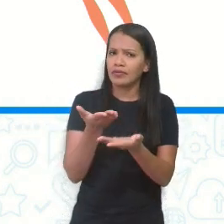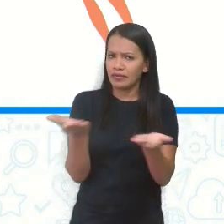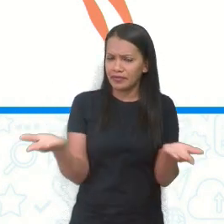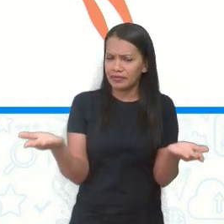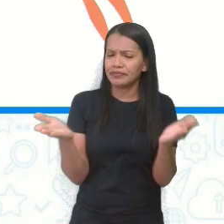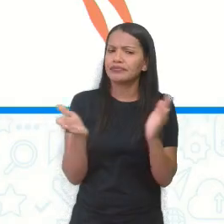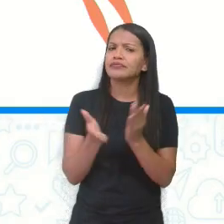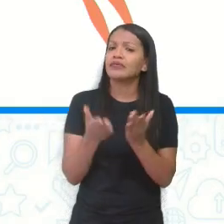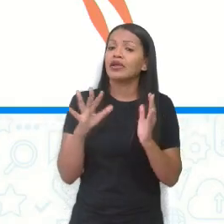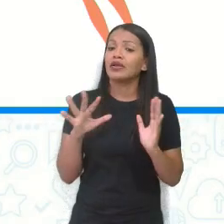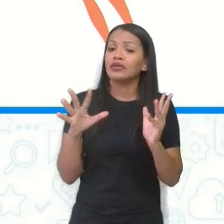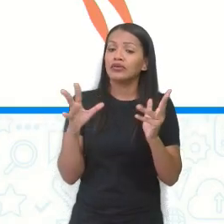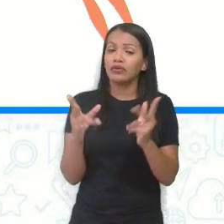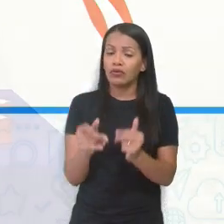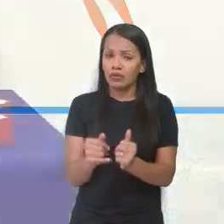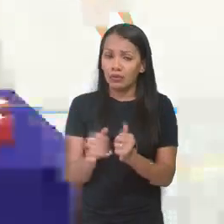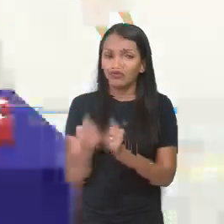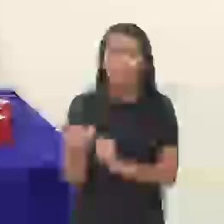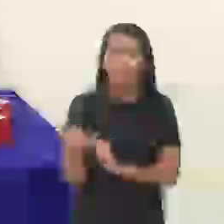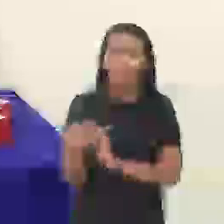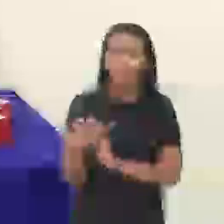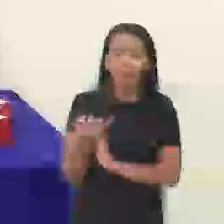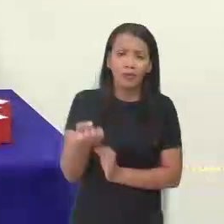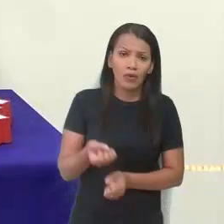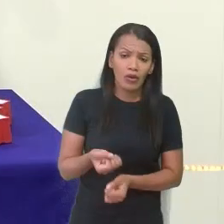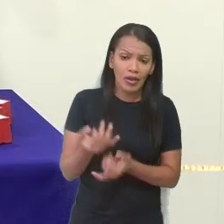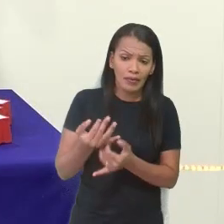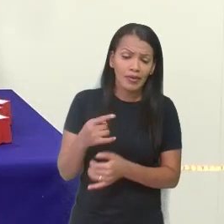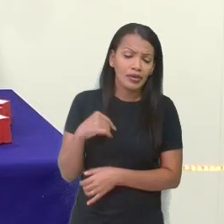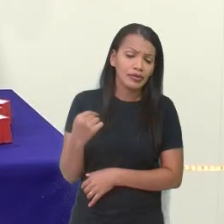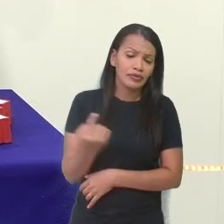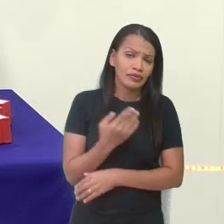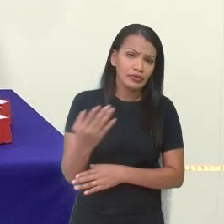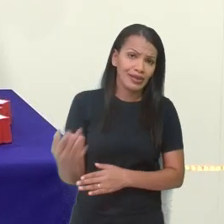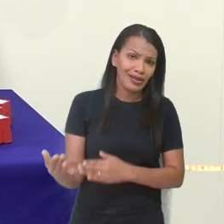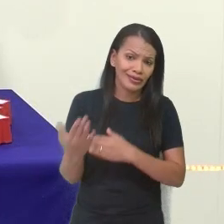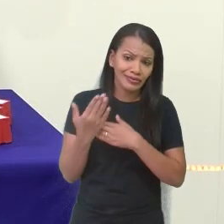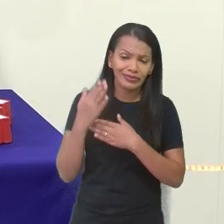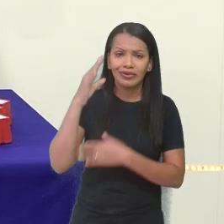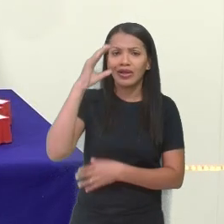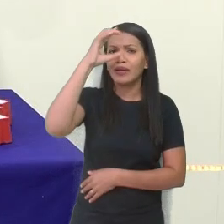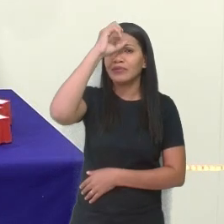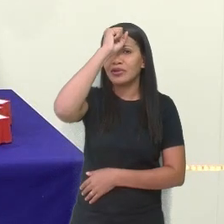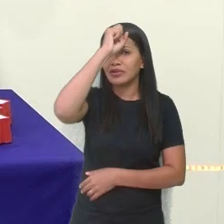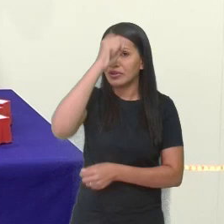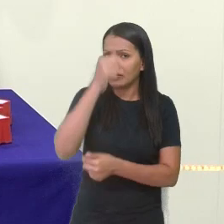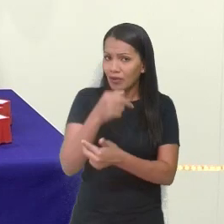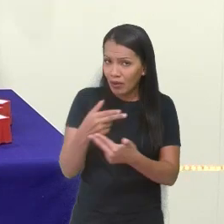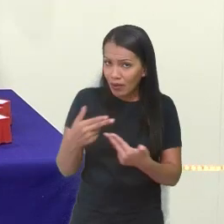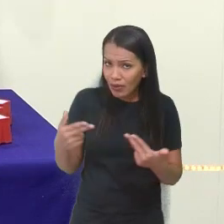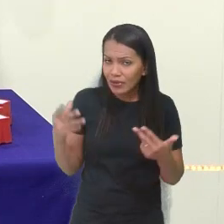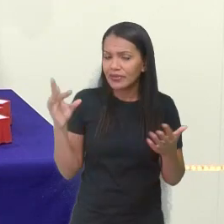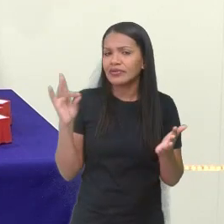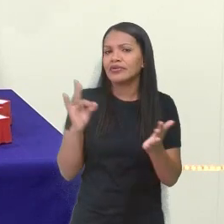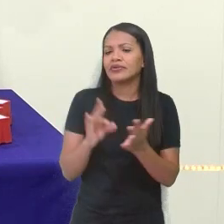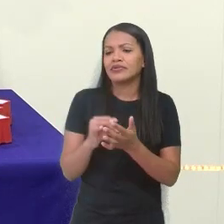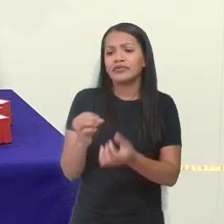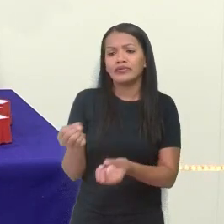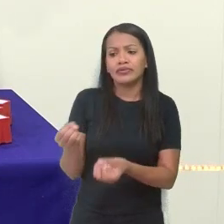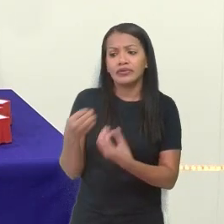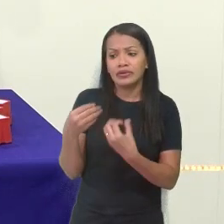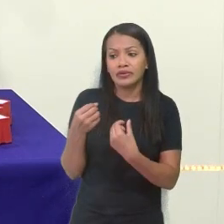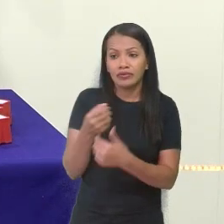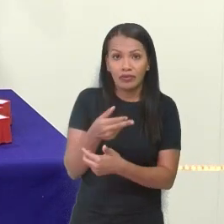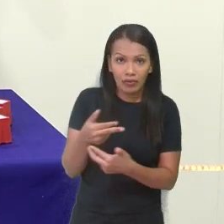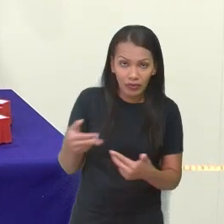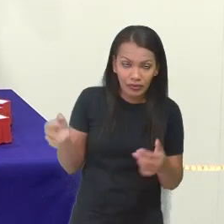vocês. Todo poema, ele nos ajuda a aprender alguma coisa. Ele nos ensina alguma